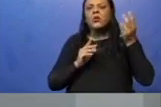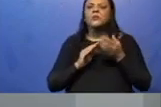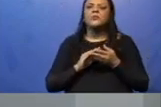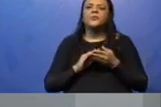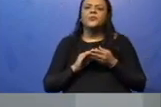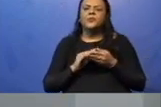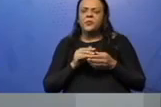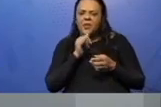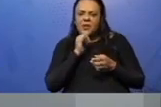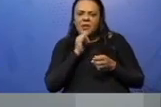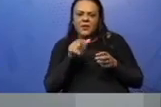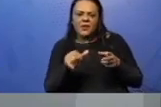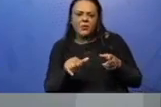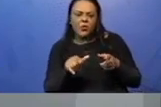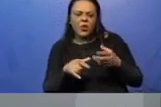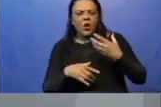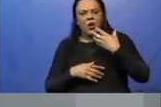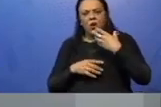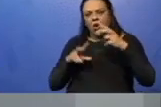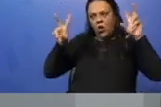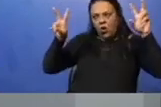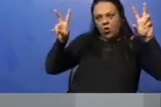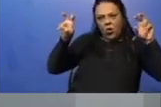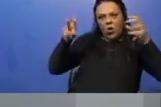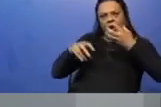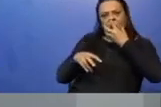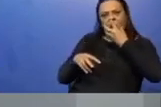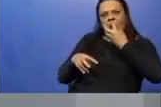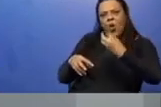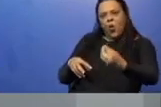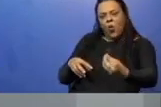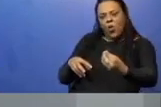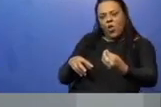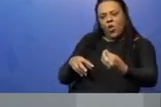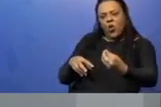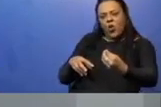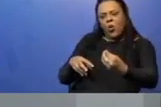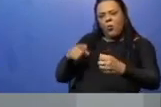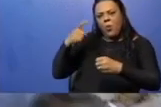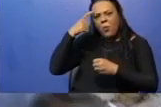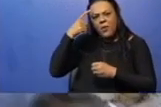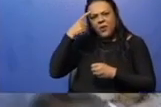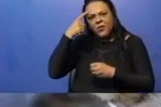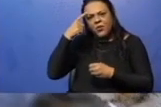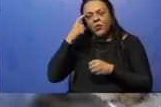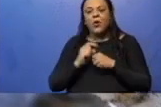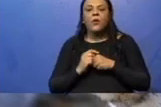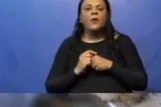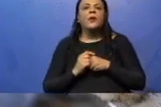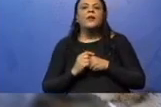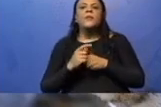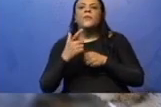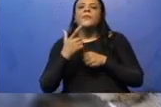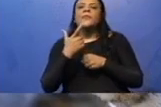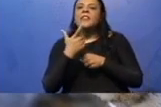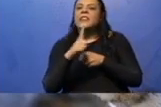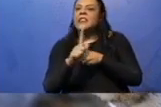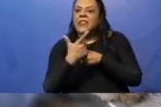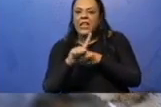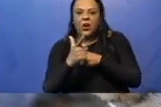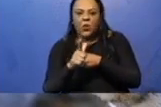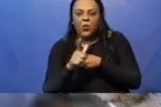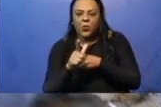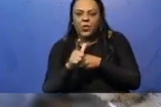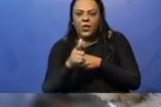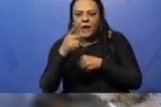O lobo pensou um pouco e disse, não aparece nenhuma vez um verbo na primeira pessoa, então eu tenho aqui um narrador que não